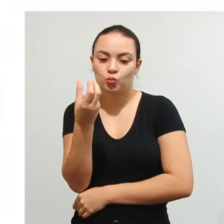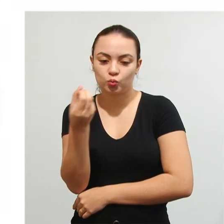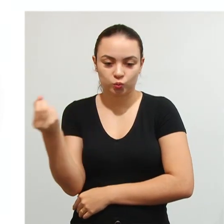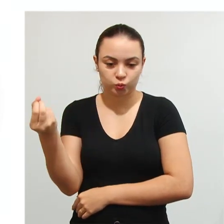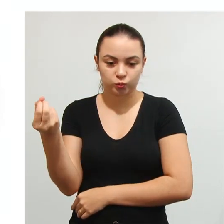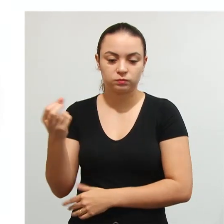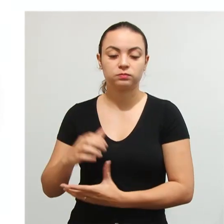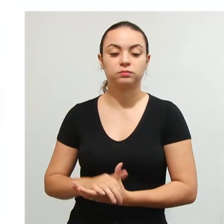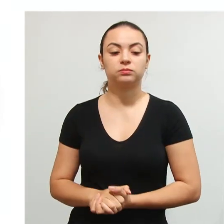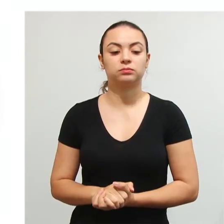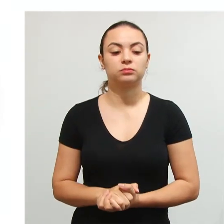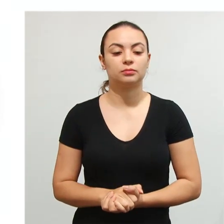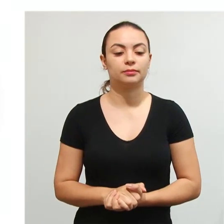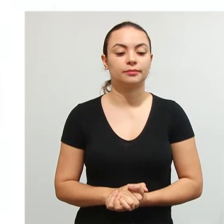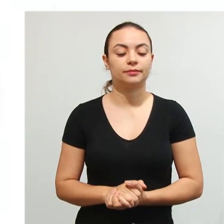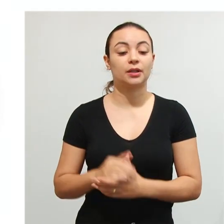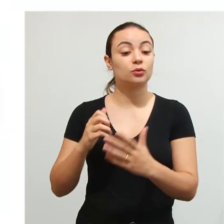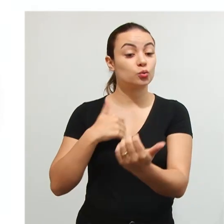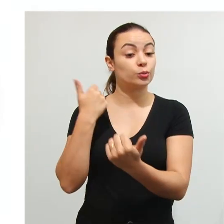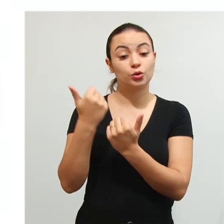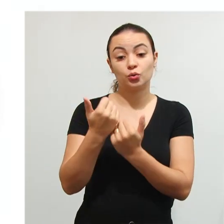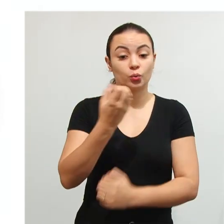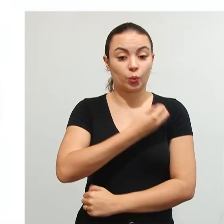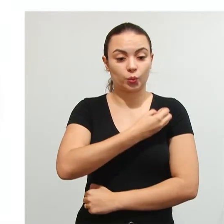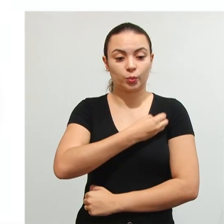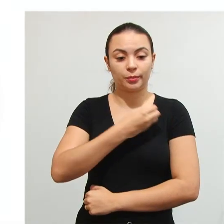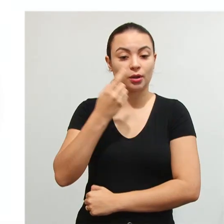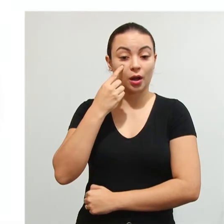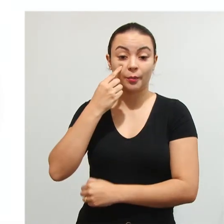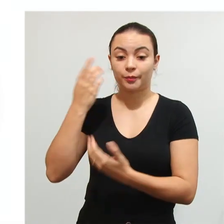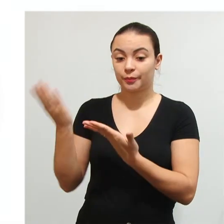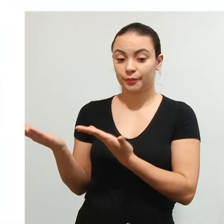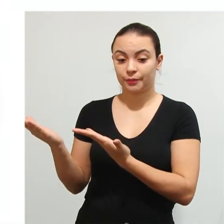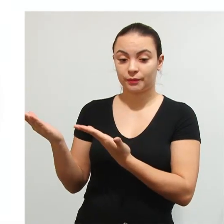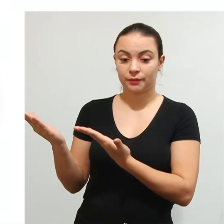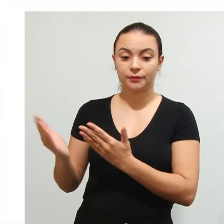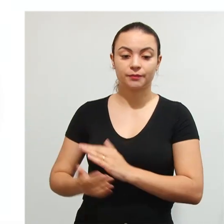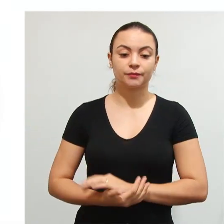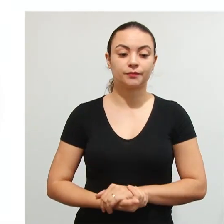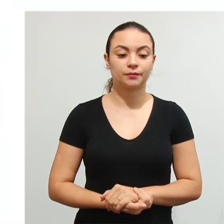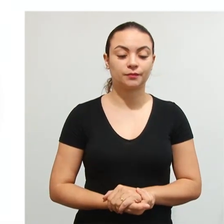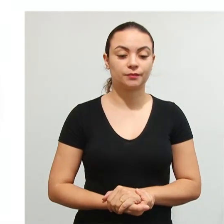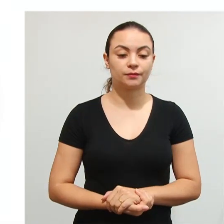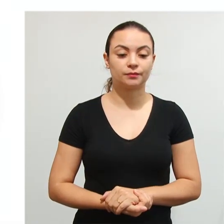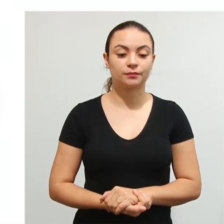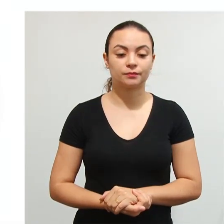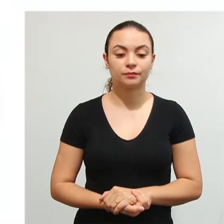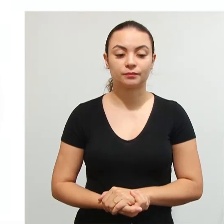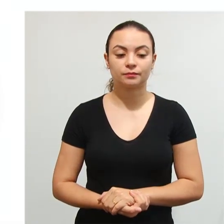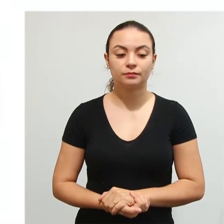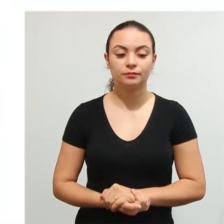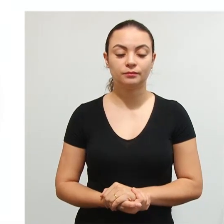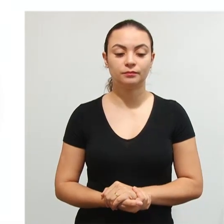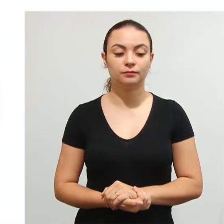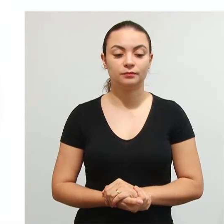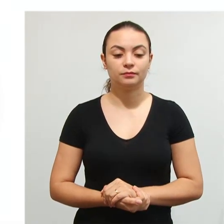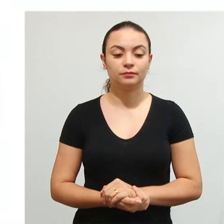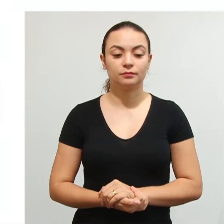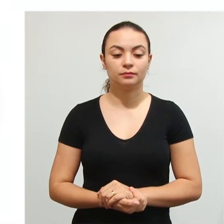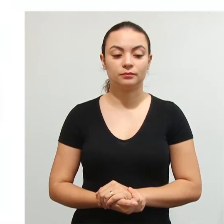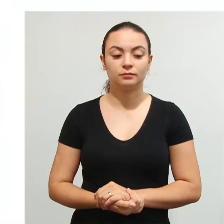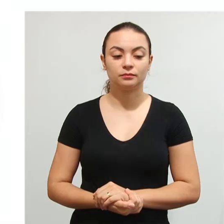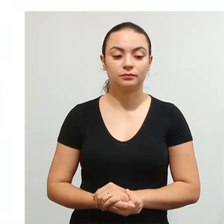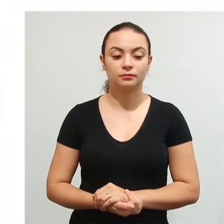usando dois por cento durante 12 meses com isso a gente acha que